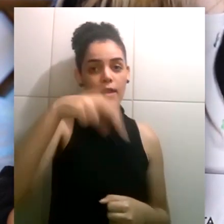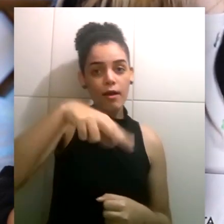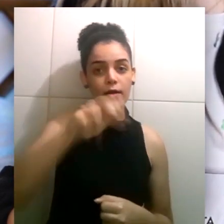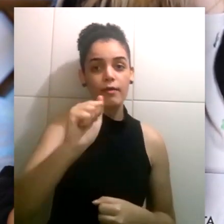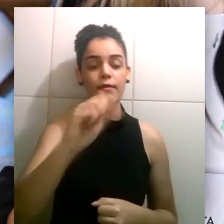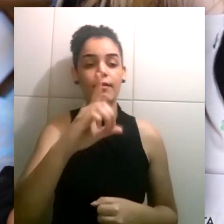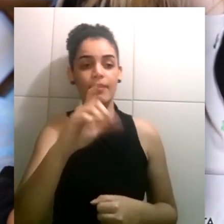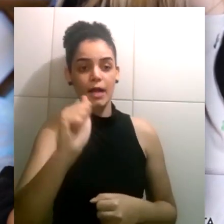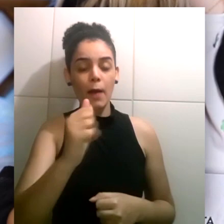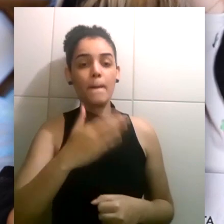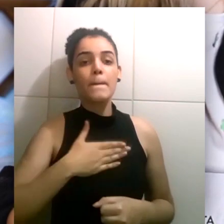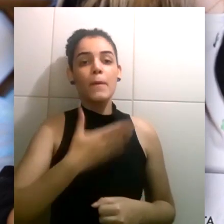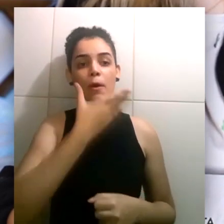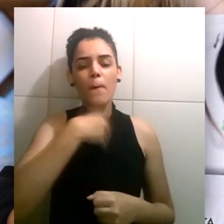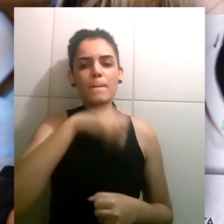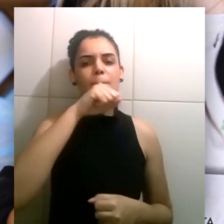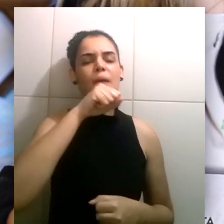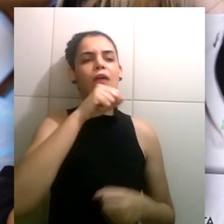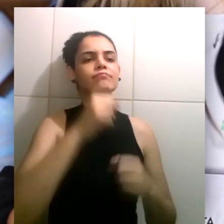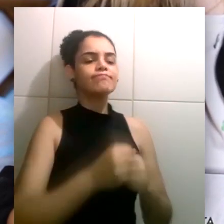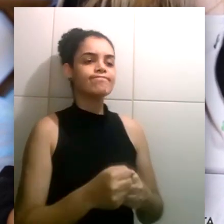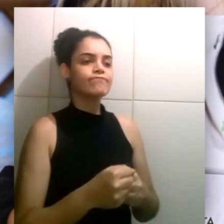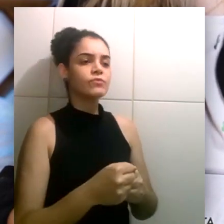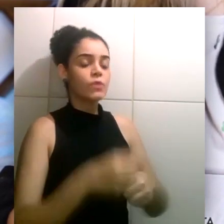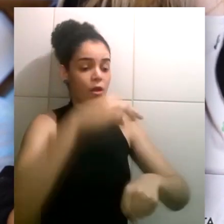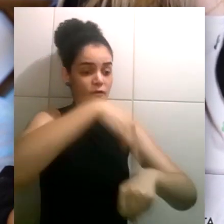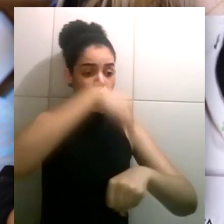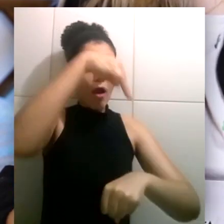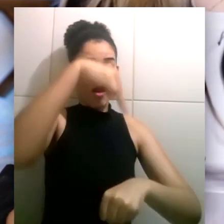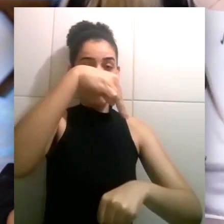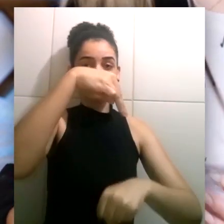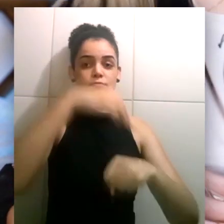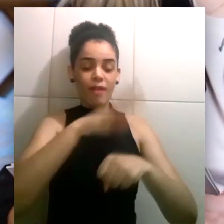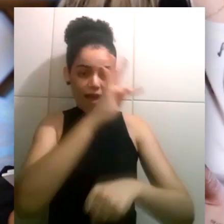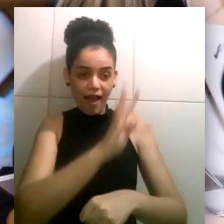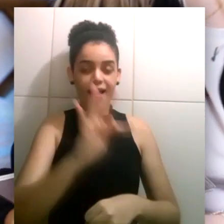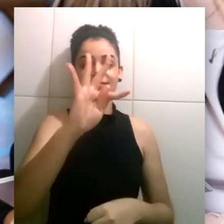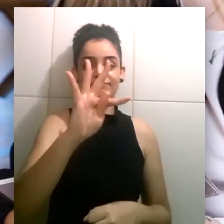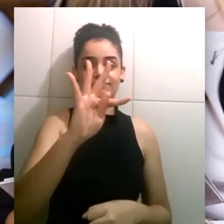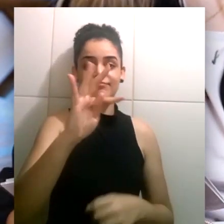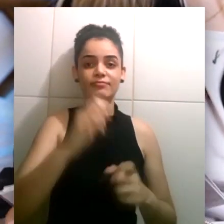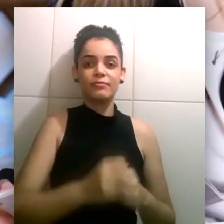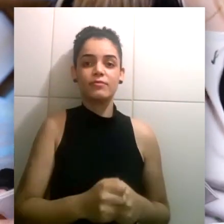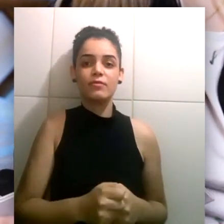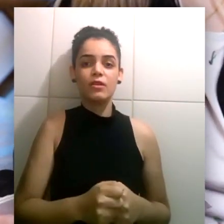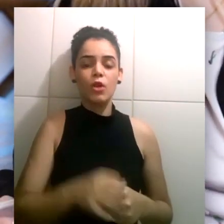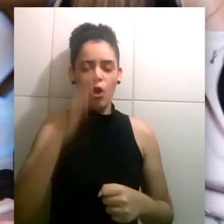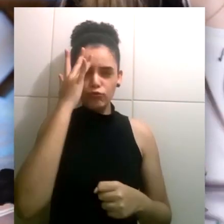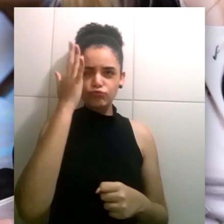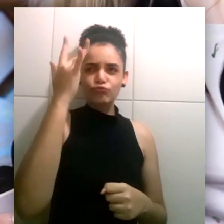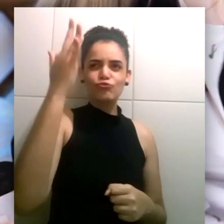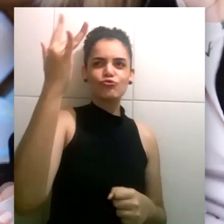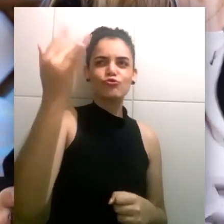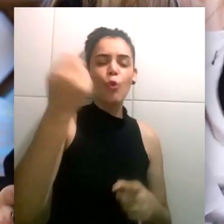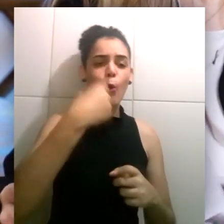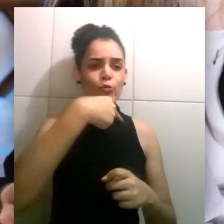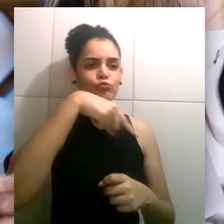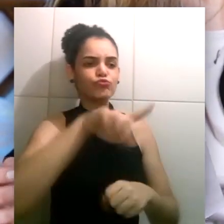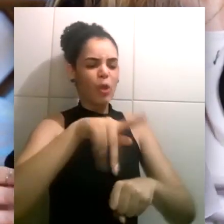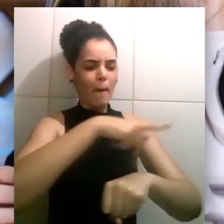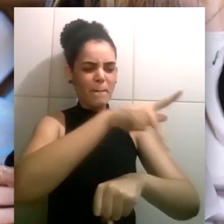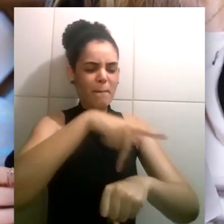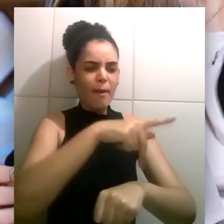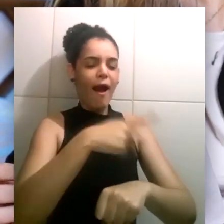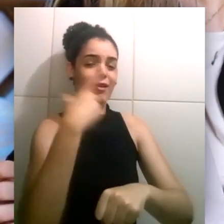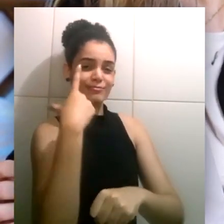fazer mestrado em teologia, ele sentiu de sair do país com a gente, era um sonho que a gente tinha como família, e tudo